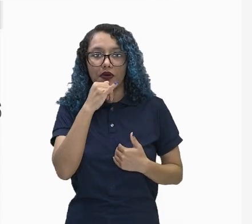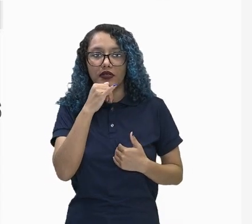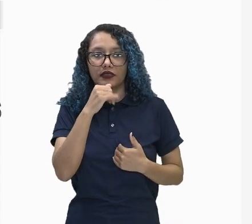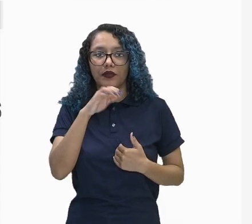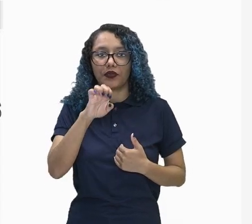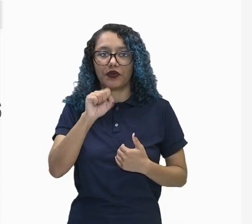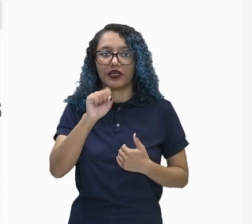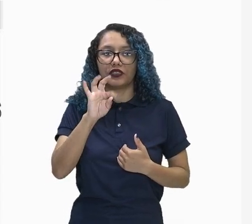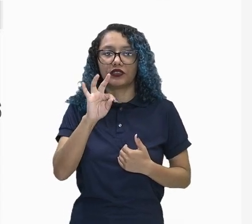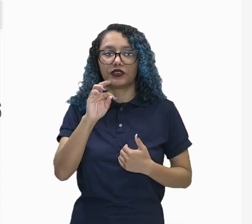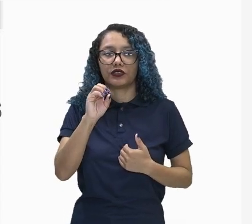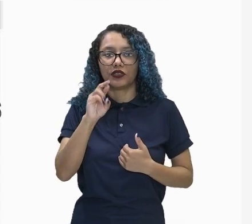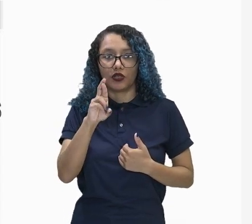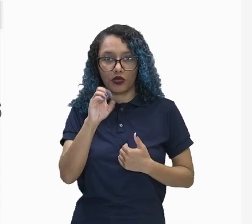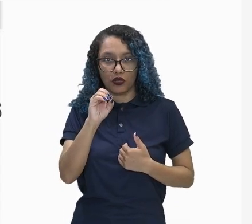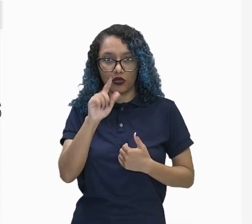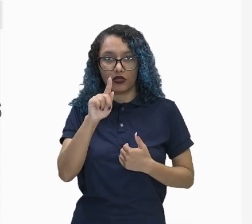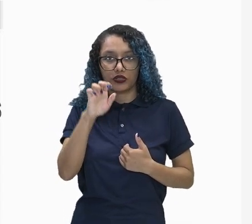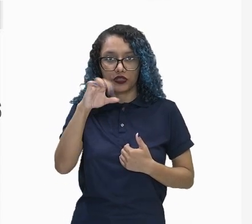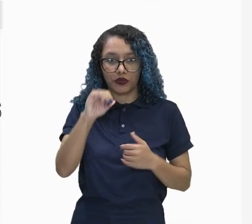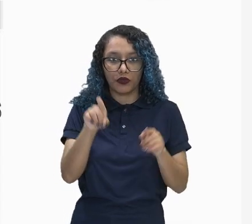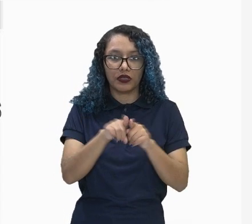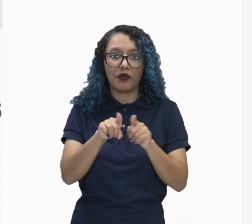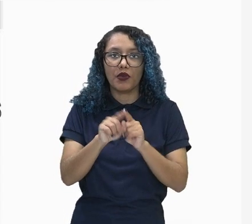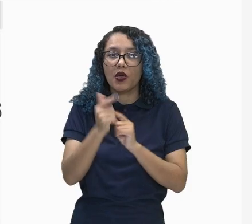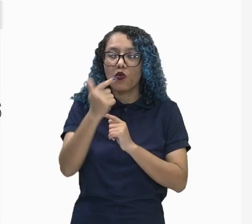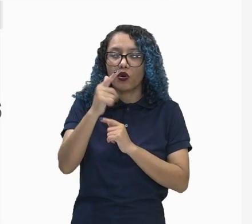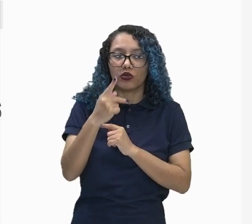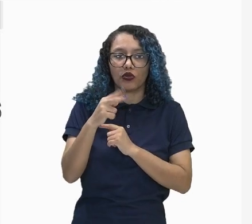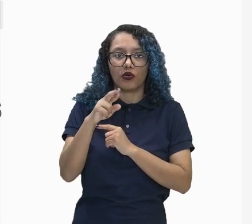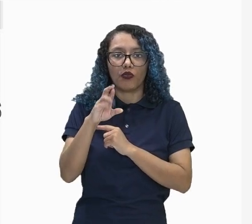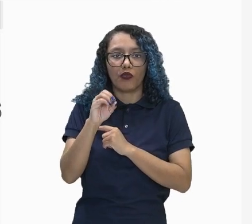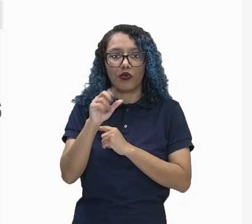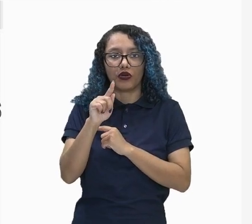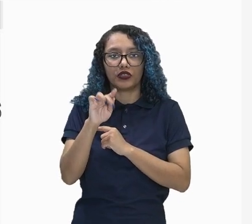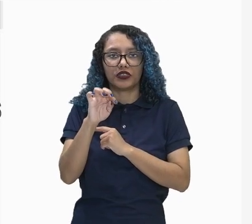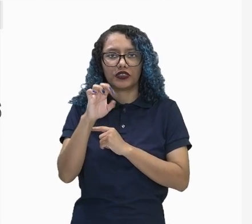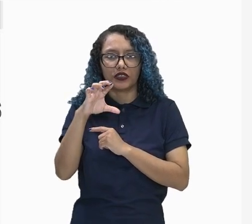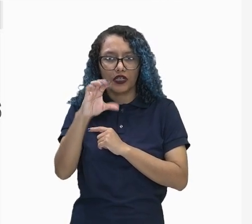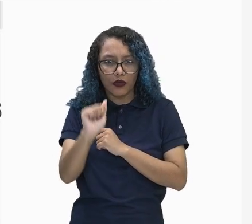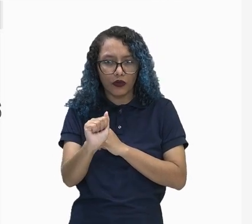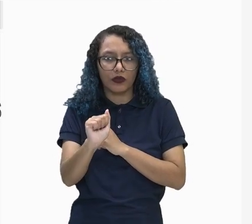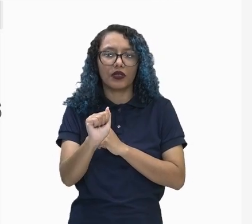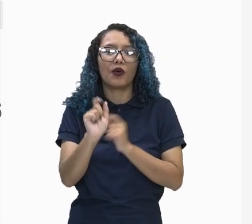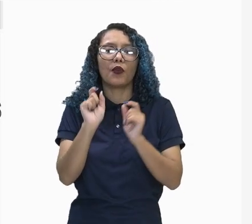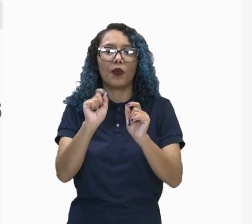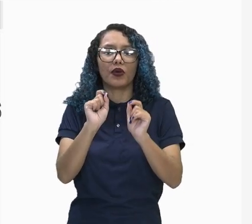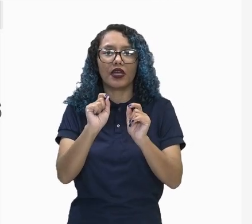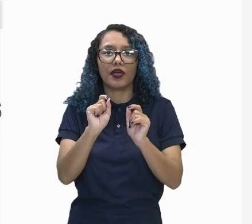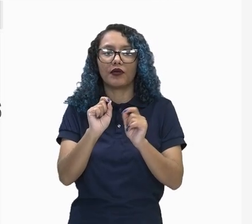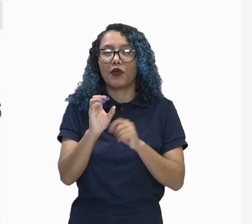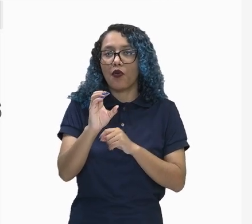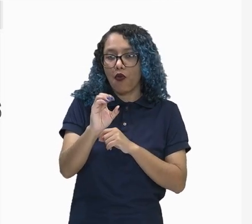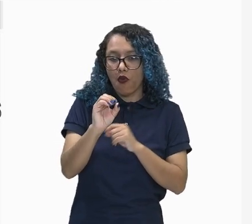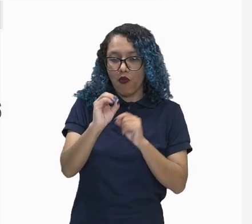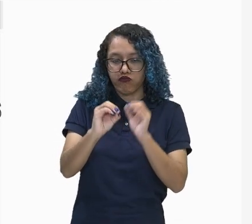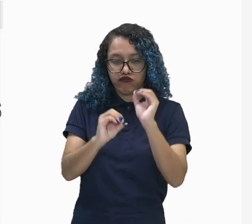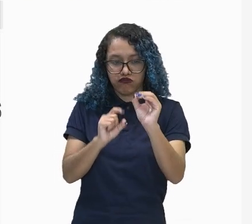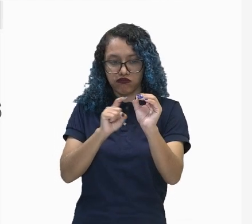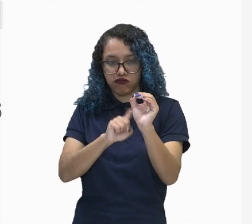progesterona. Geralmente, esses métodos atuam impedindo a liberação do ovócito.